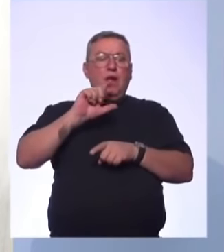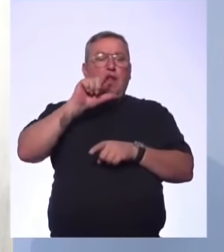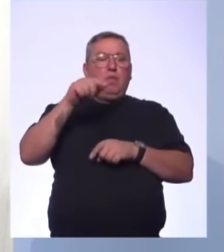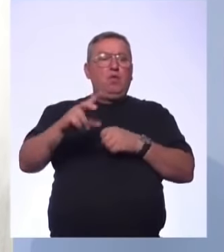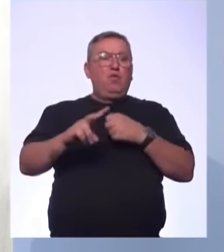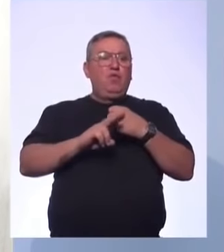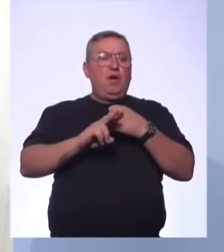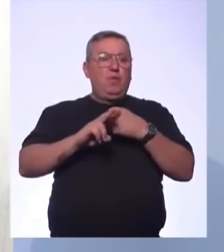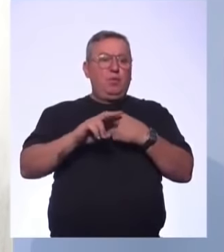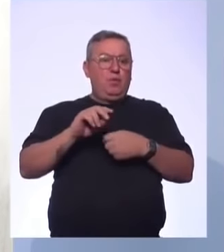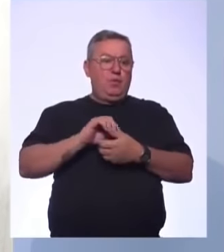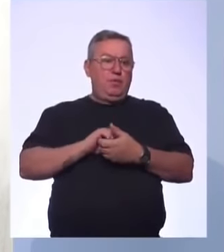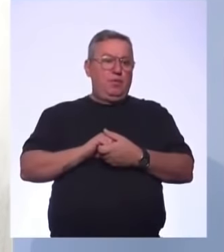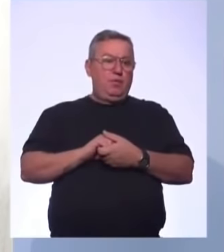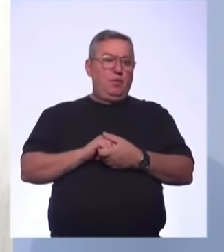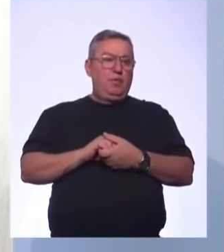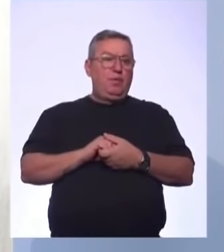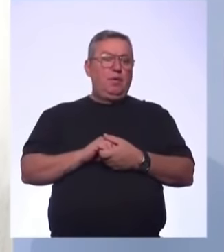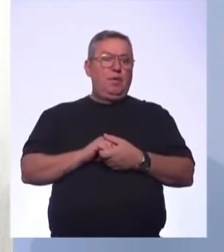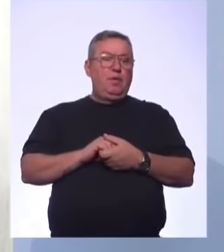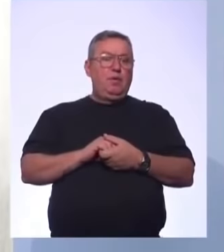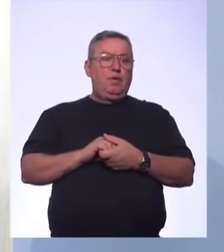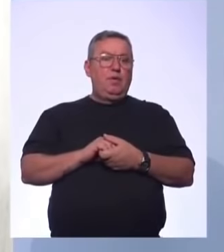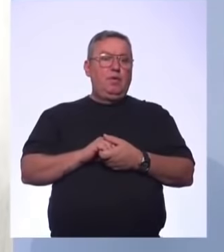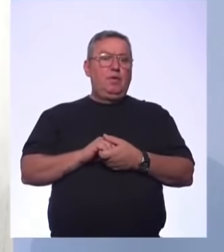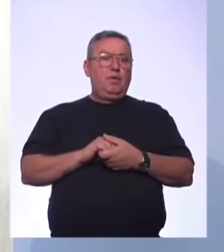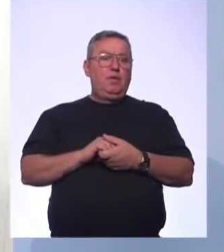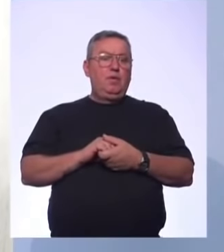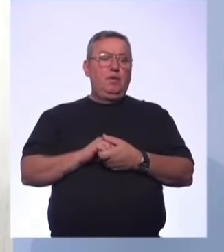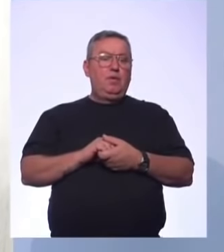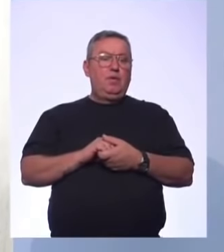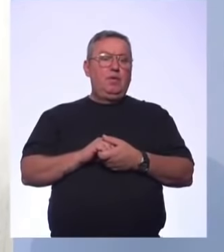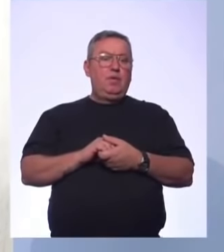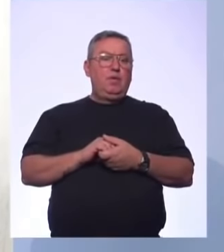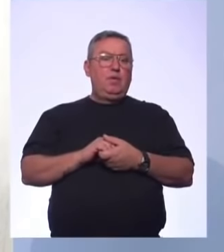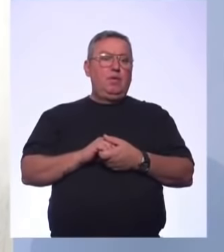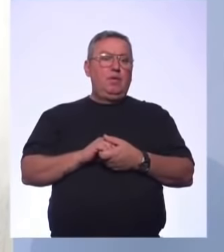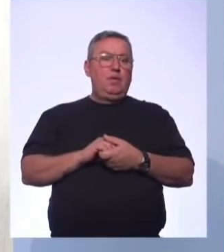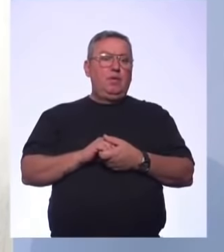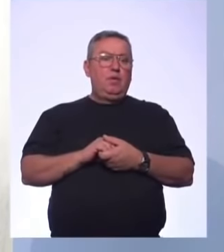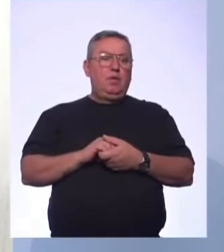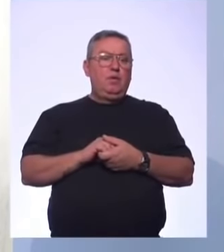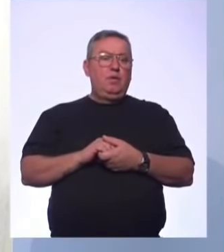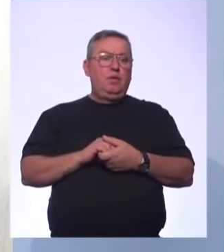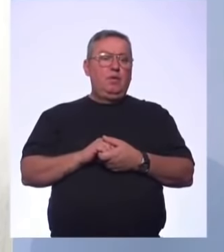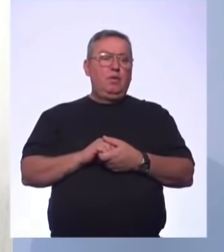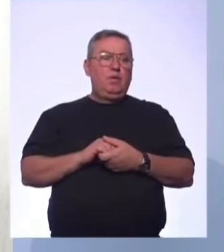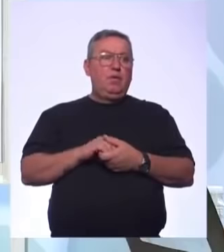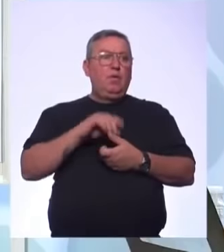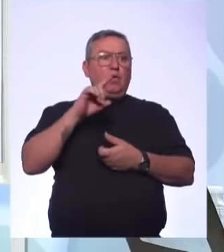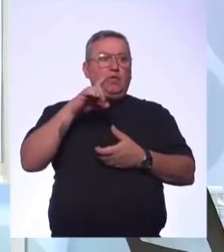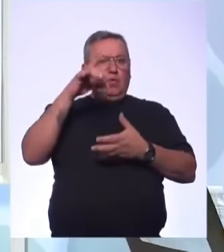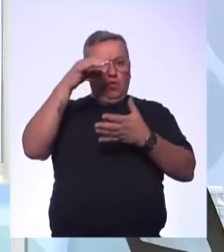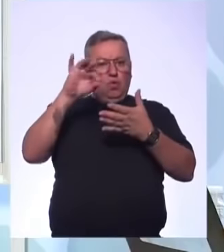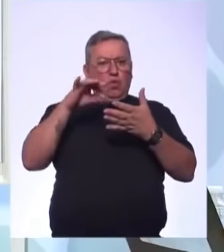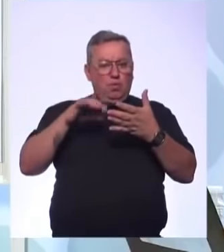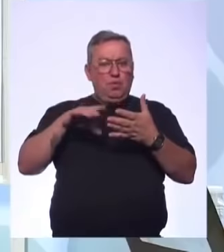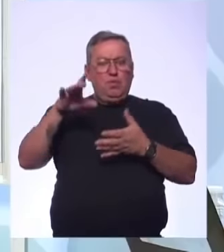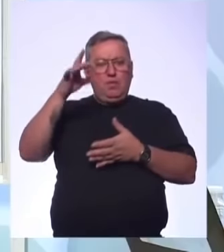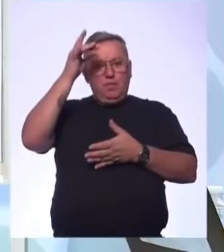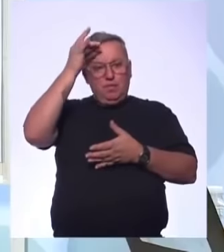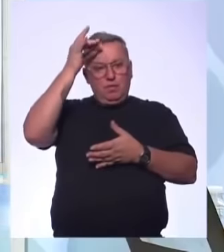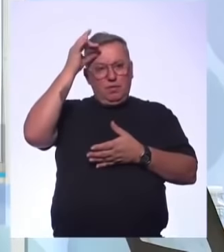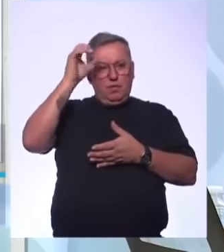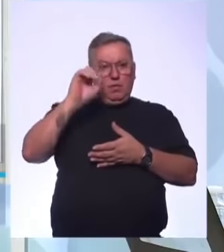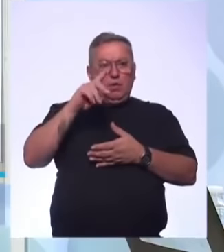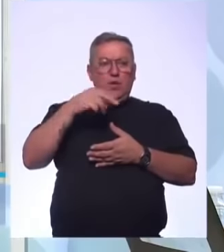tá? It is about cell. Certo? Esse aqui é o correto, tá bom? Só corrigindo ali para vocês lembrarem. A